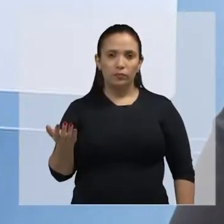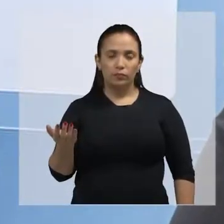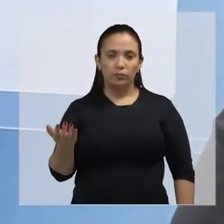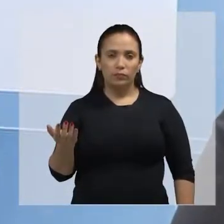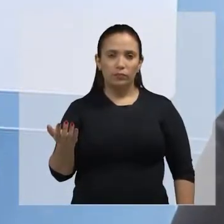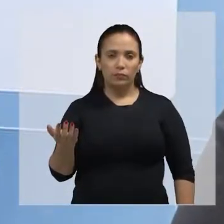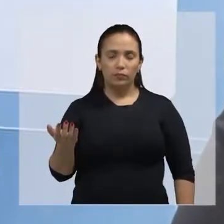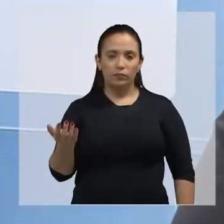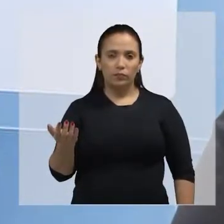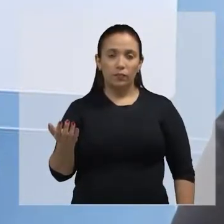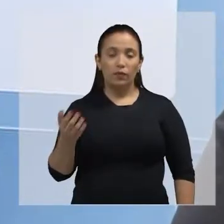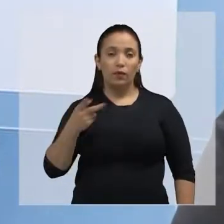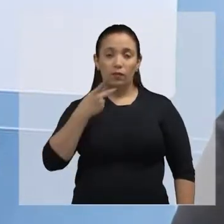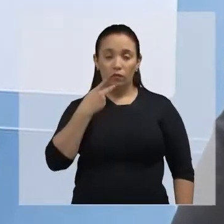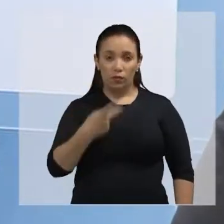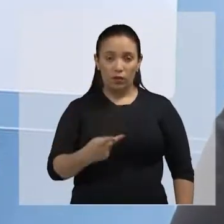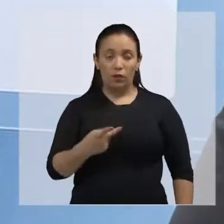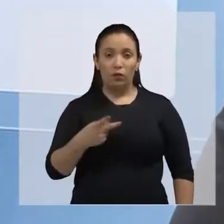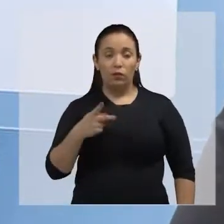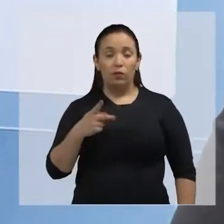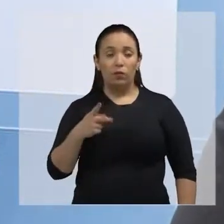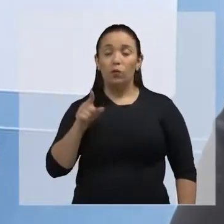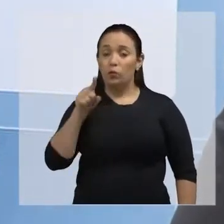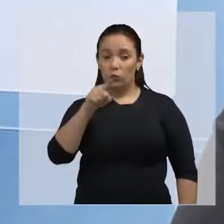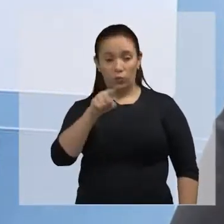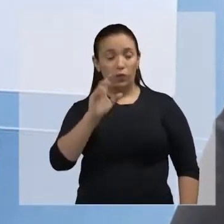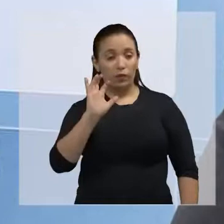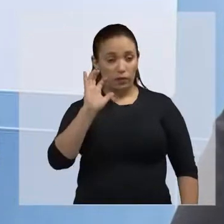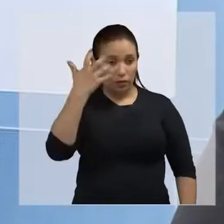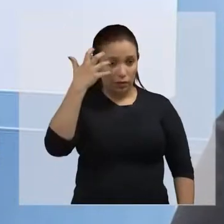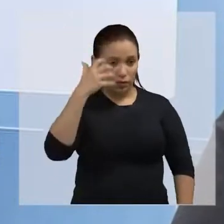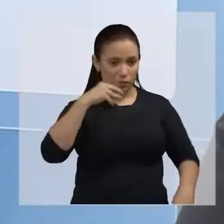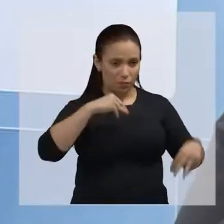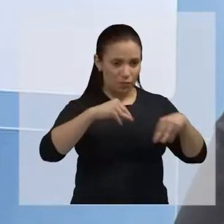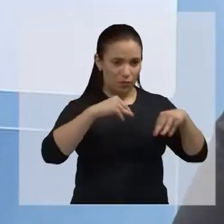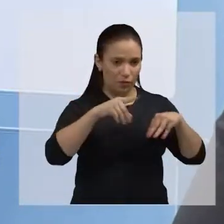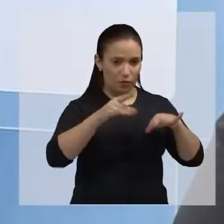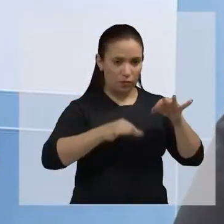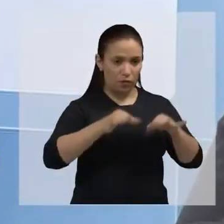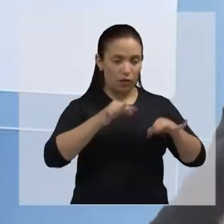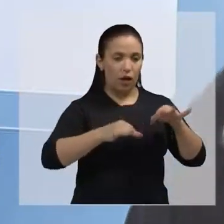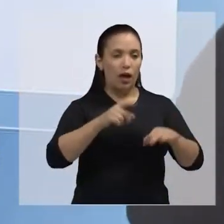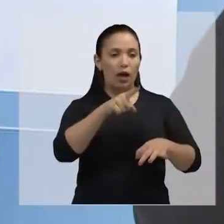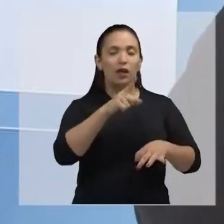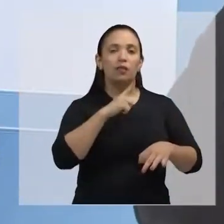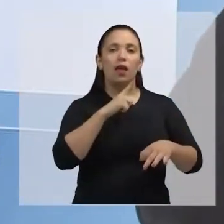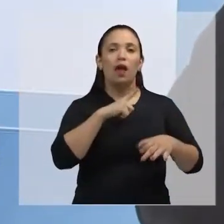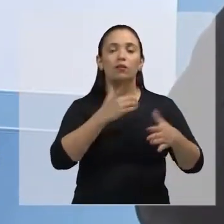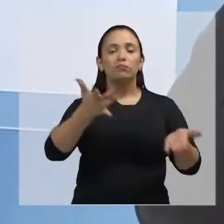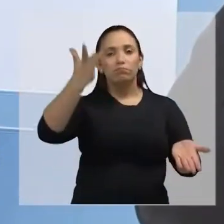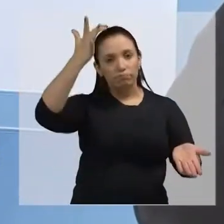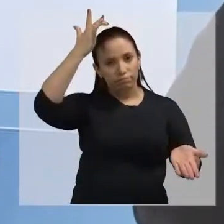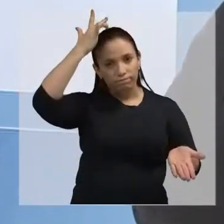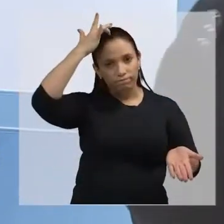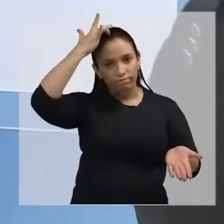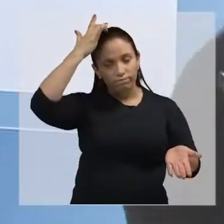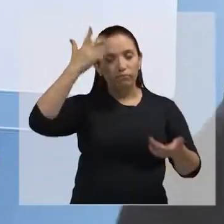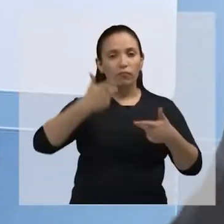A sua decisão, ministro, tem sempre interesse por trás, que não é o da justiça. Aí você fecha as